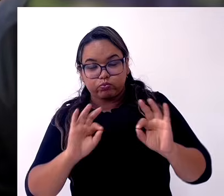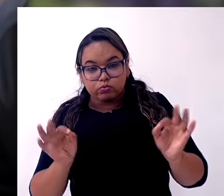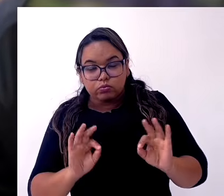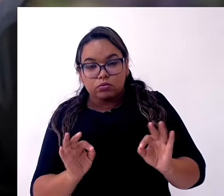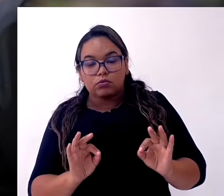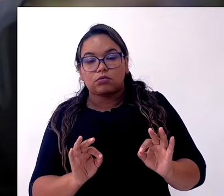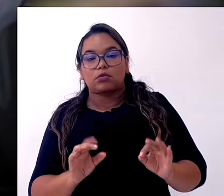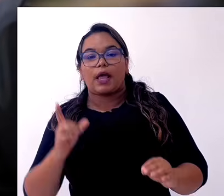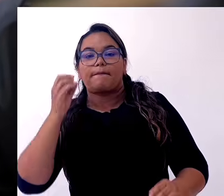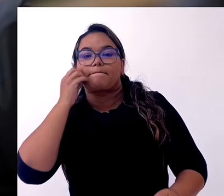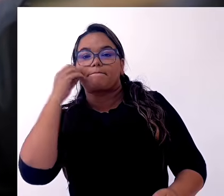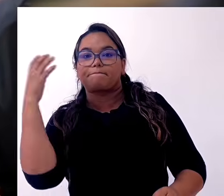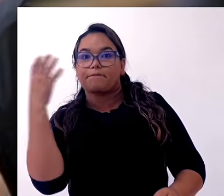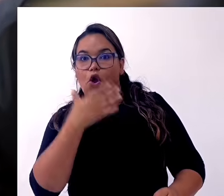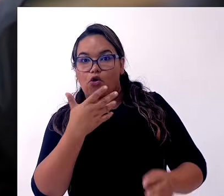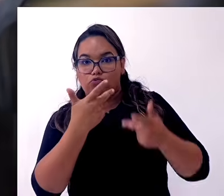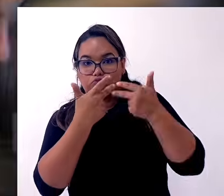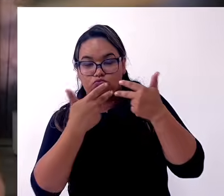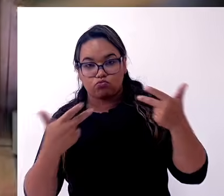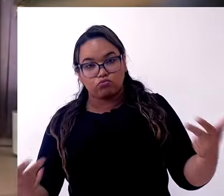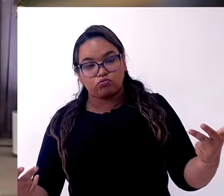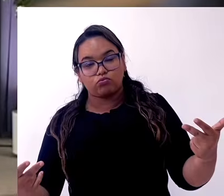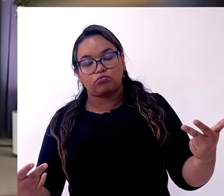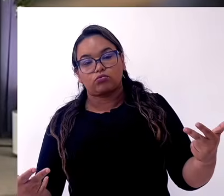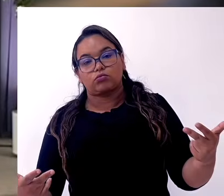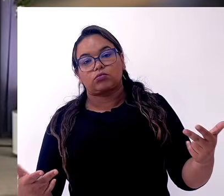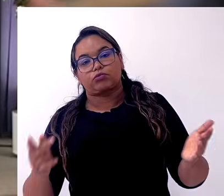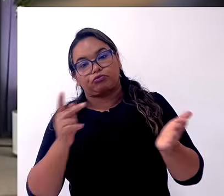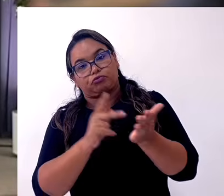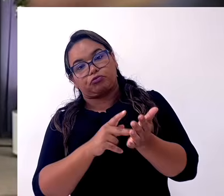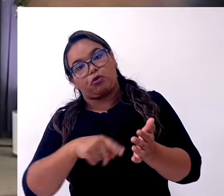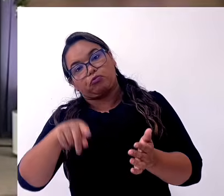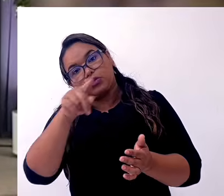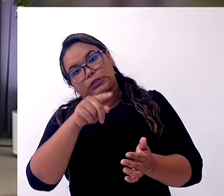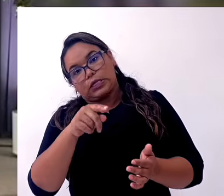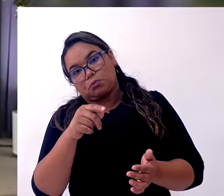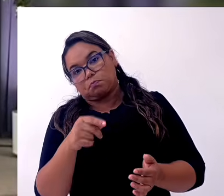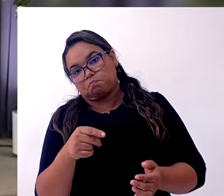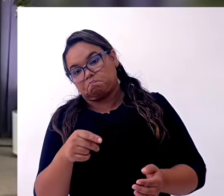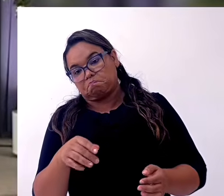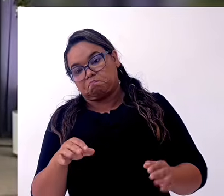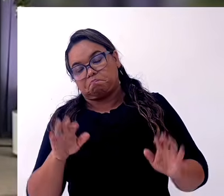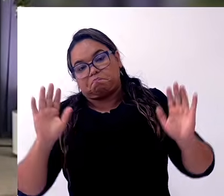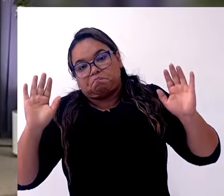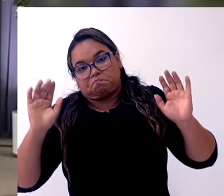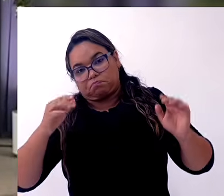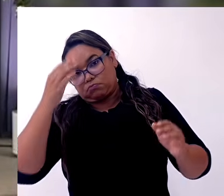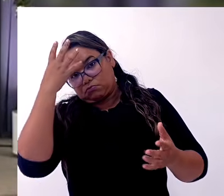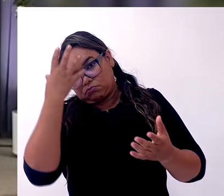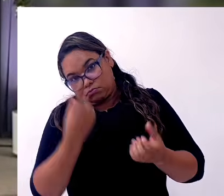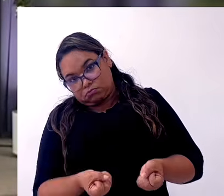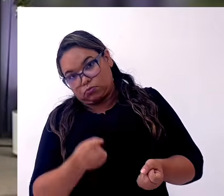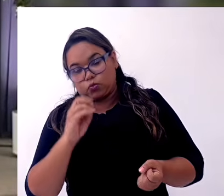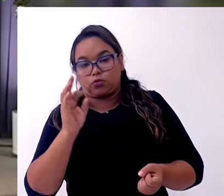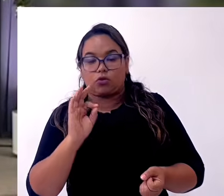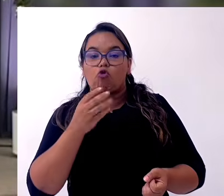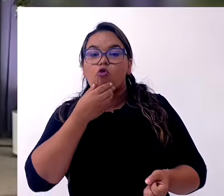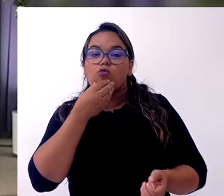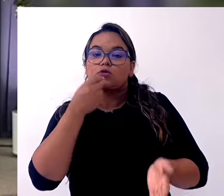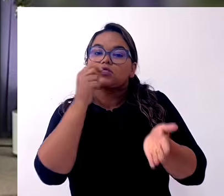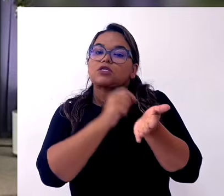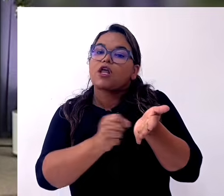O próximo ponto, que é muito interessante, é que eles dizem que tem evidência de que ele era um homem porque ele escreveu um bilhete suicida.